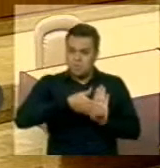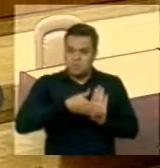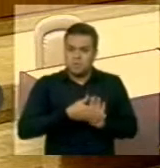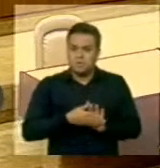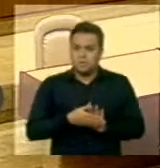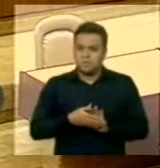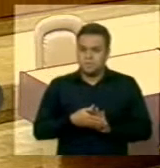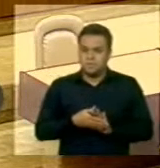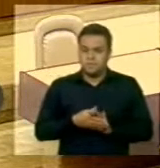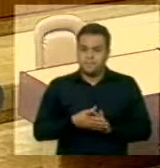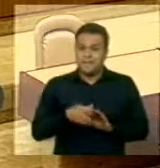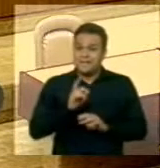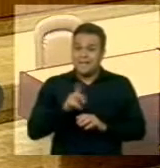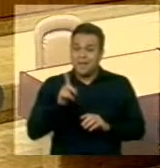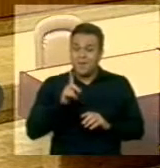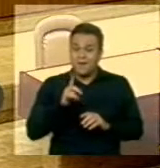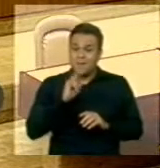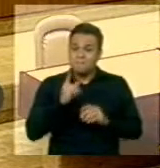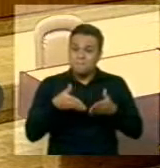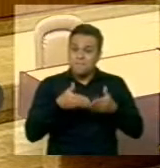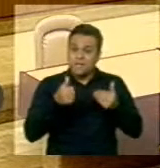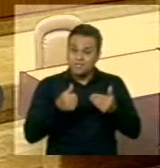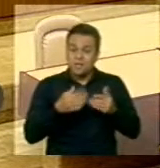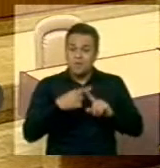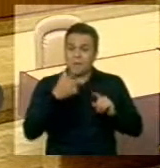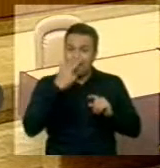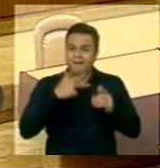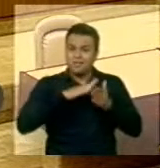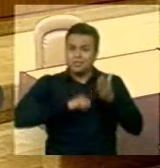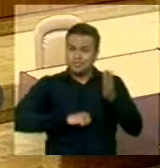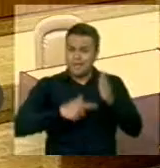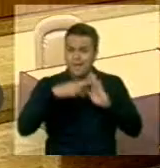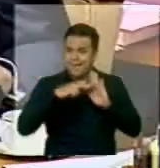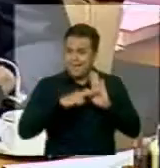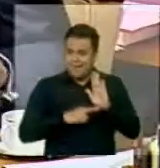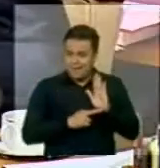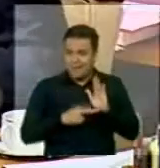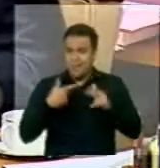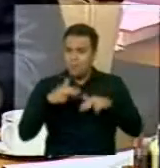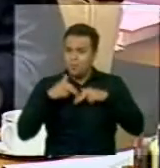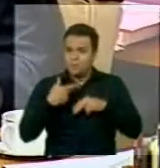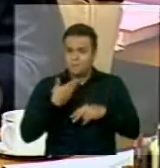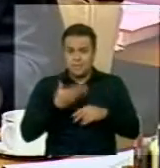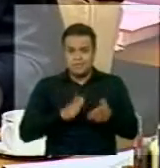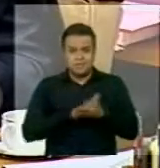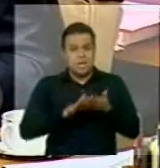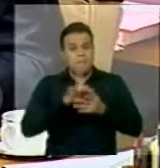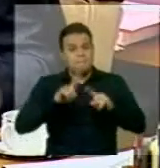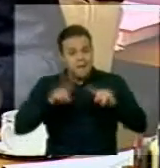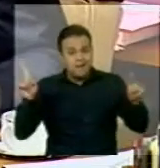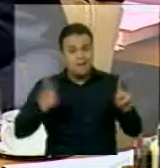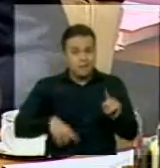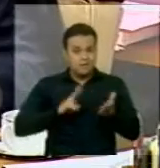não acolha o pedido tal como formulado, porque isso iria retirar a norma. Mas que